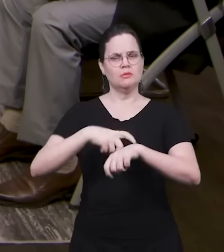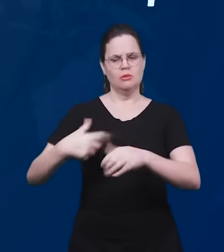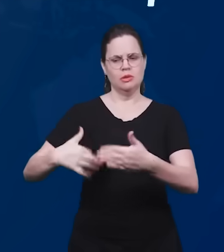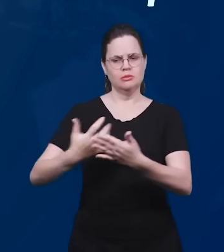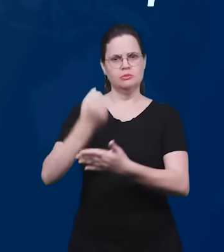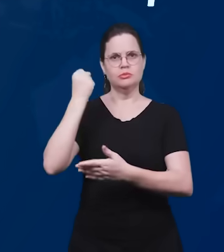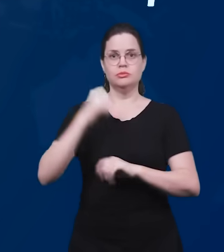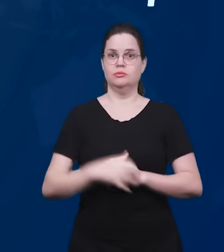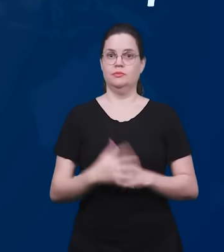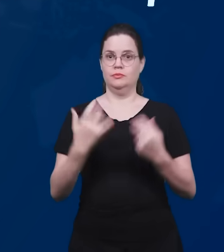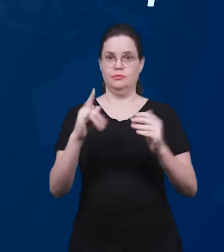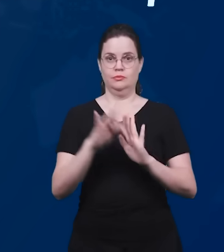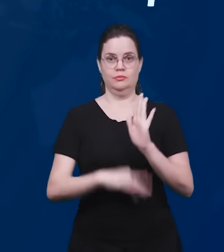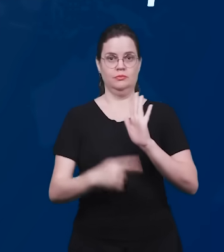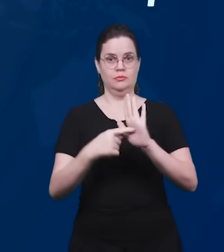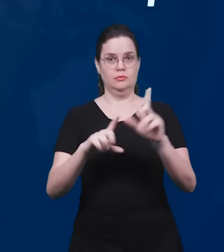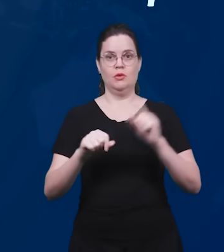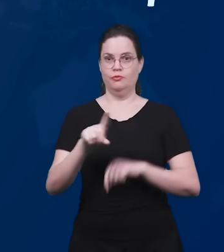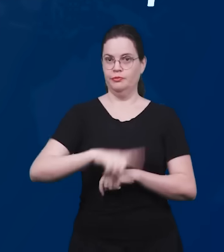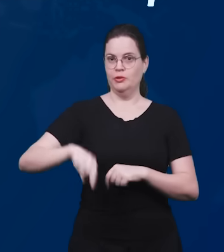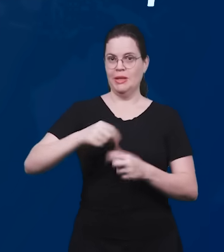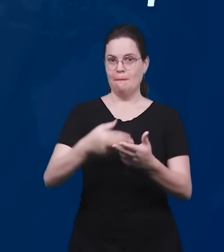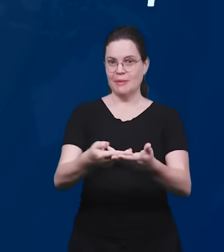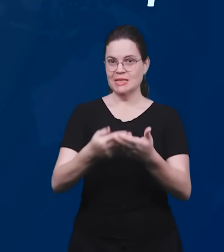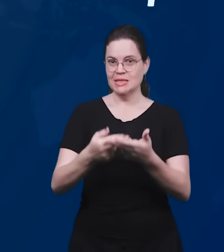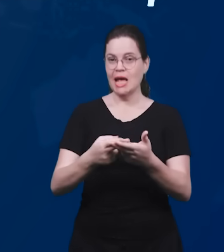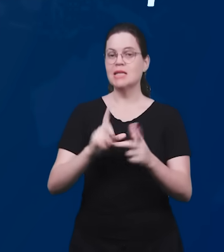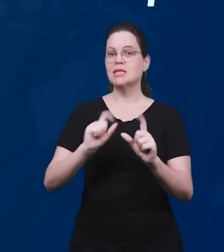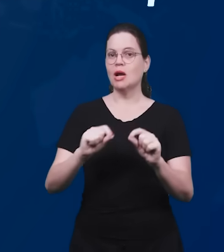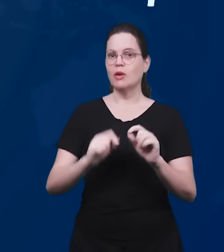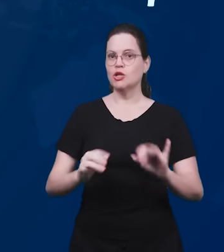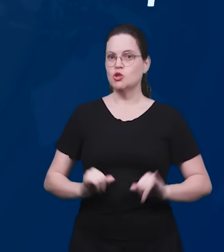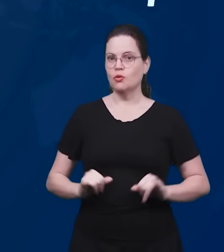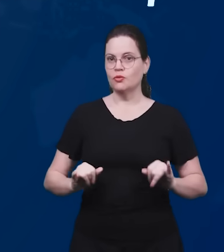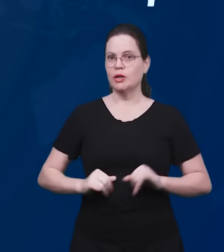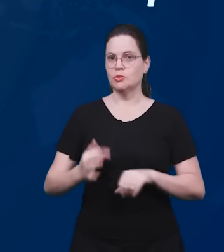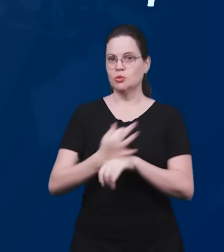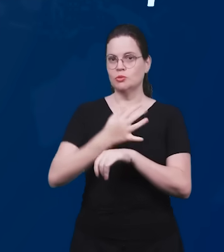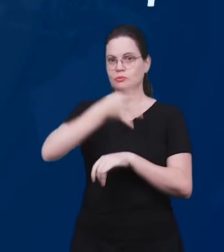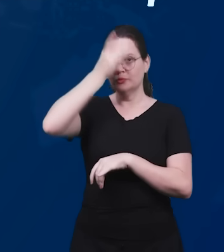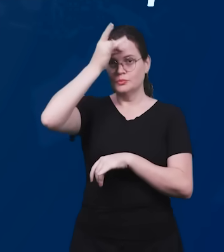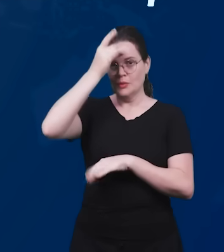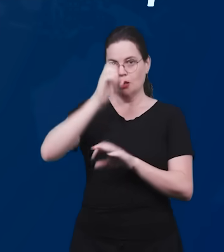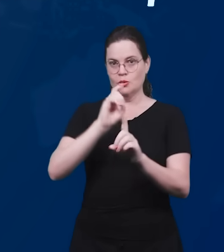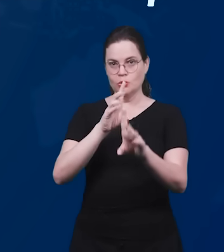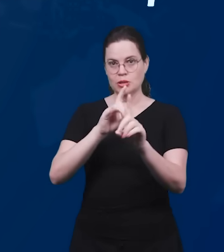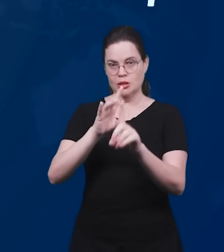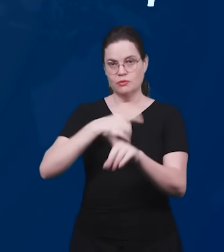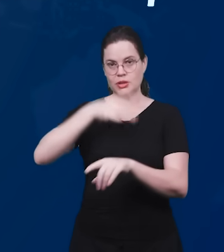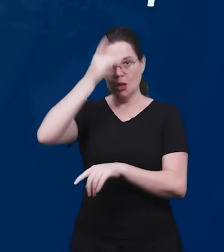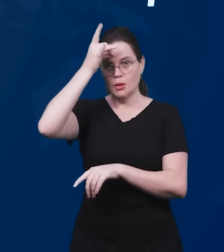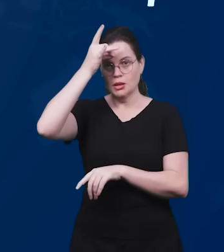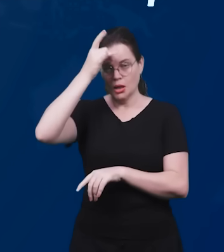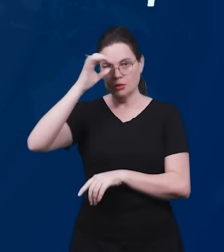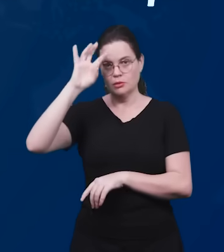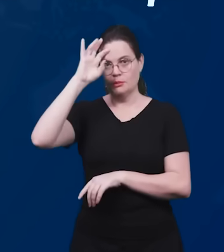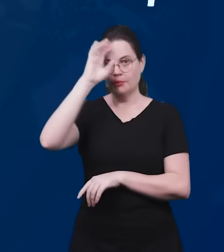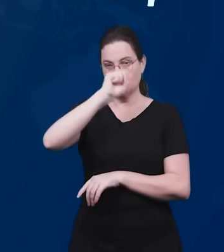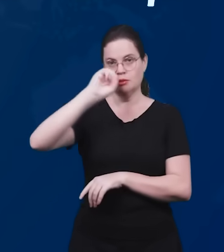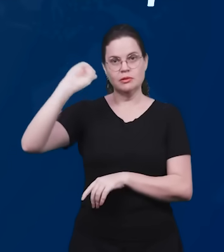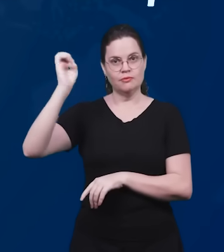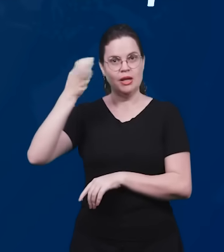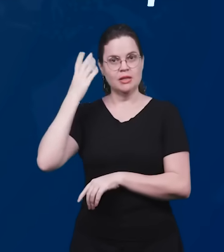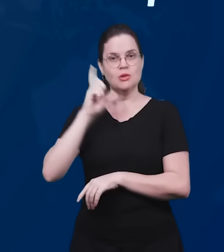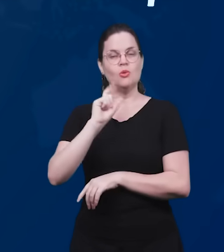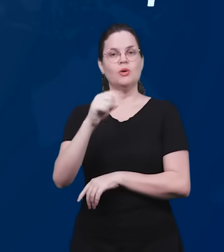texto, como guardaste a palavra da minha paciência, está guardando essa palavra, está guardando as revelações da palavra, aquilo que o Senhor